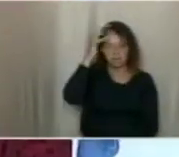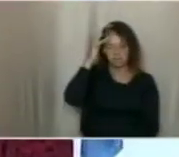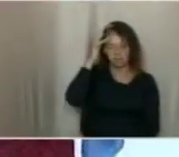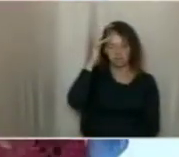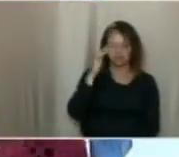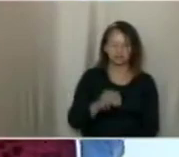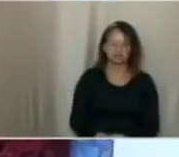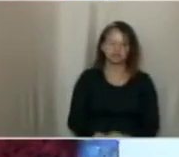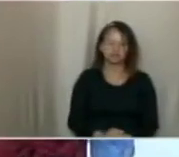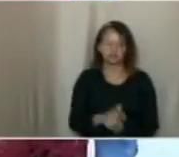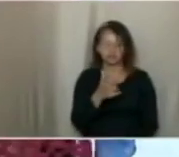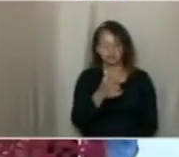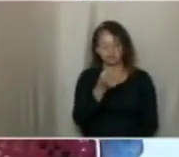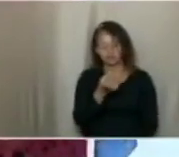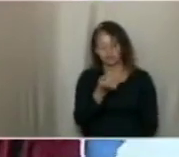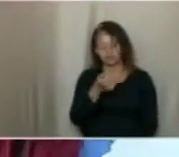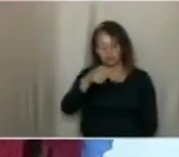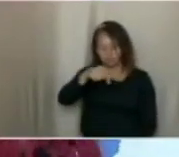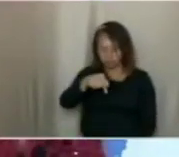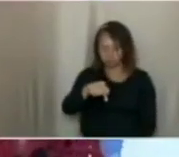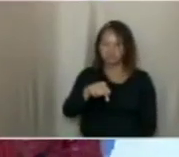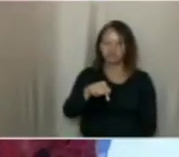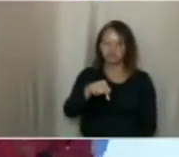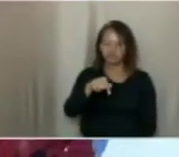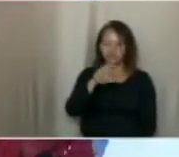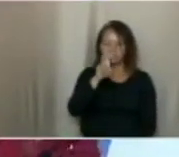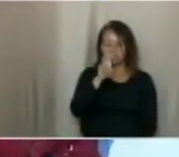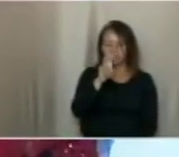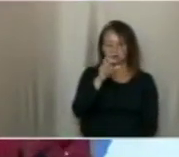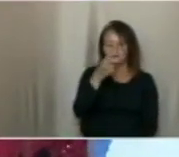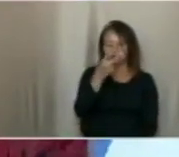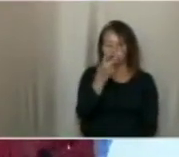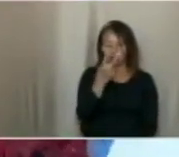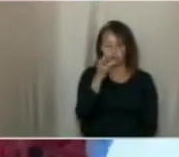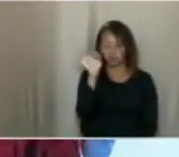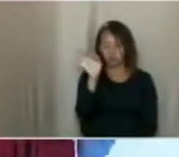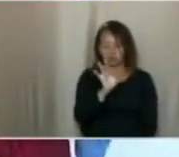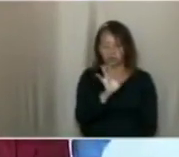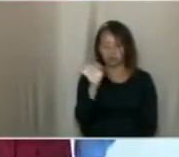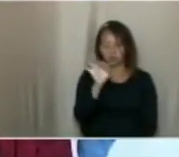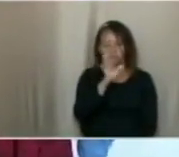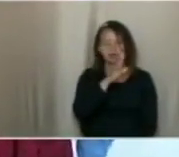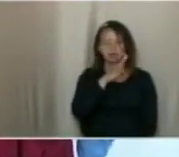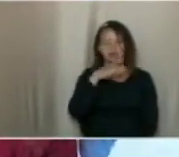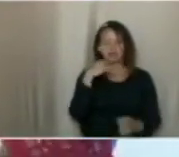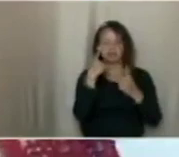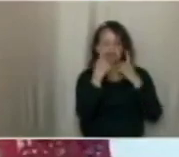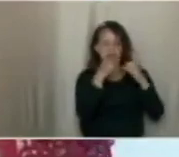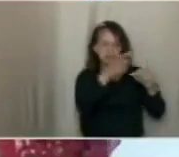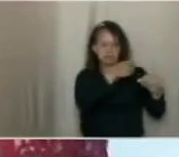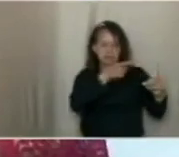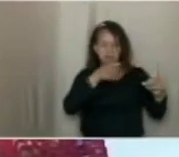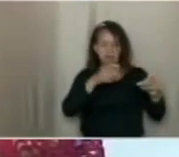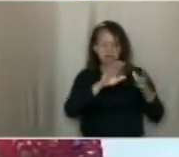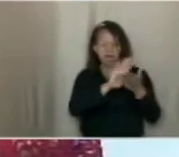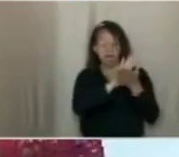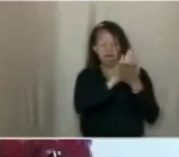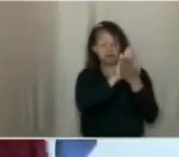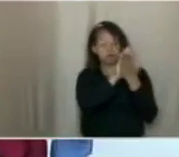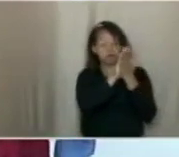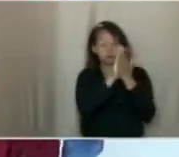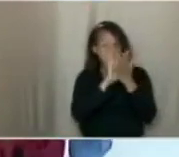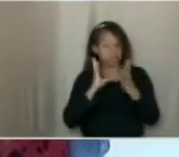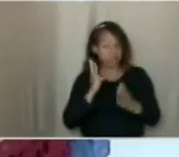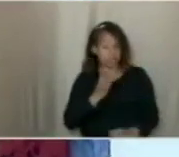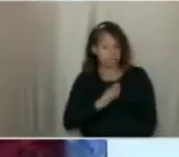luta em 2017 52 por cento dos assassinatos de pessoas trans ocorreram no Brasil